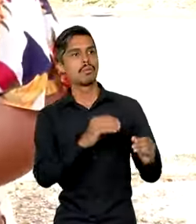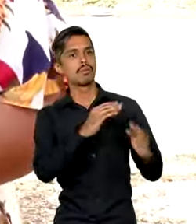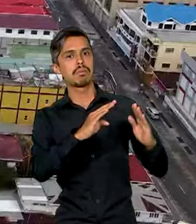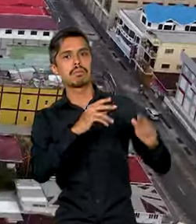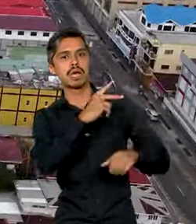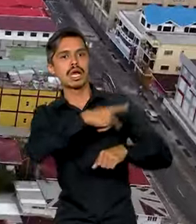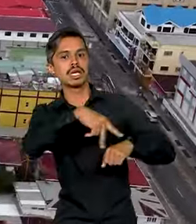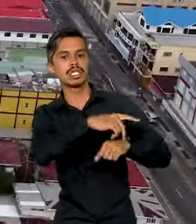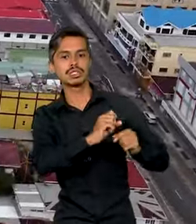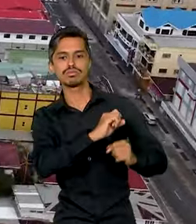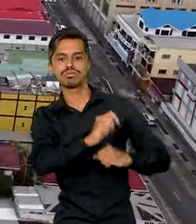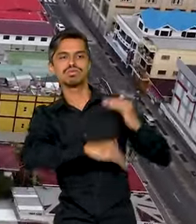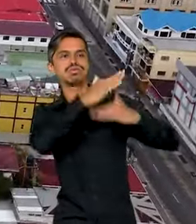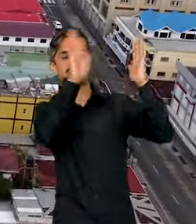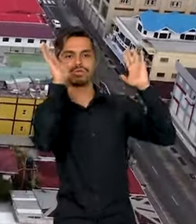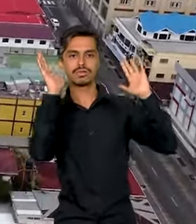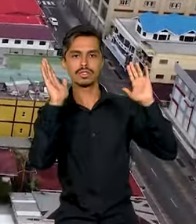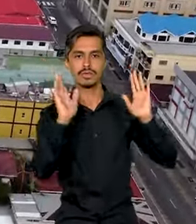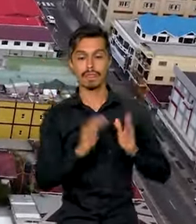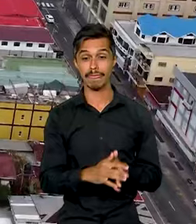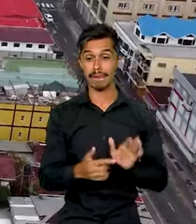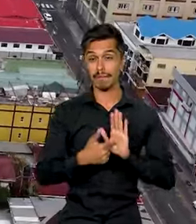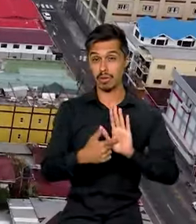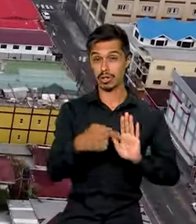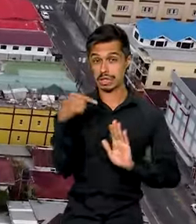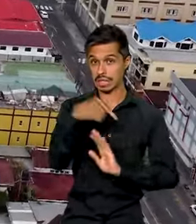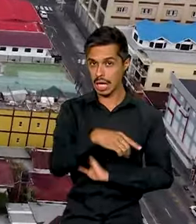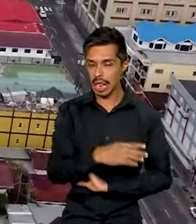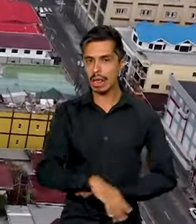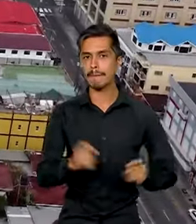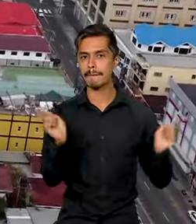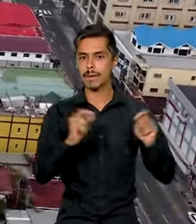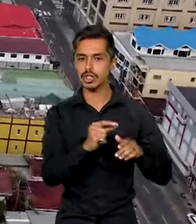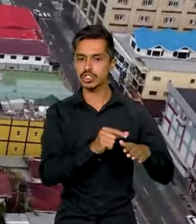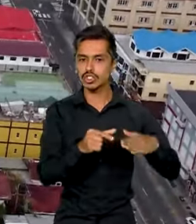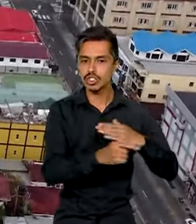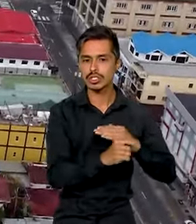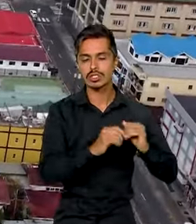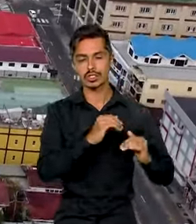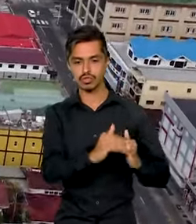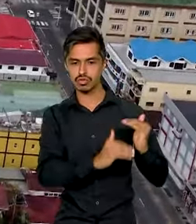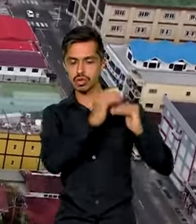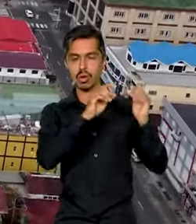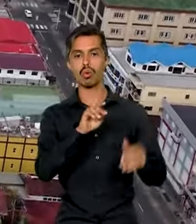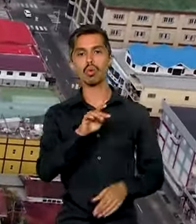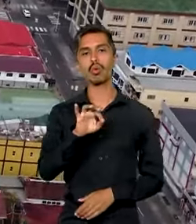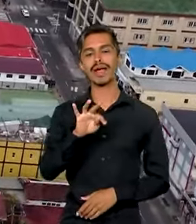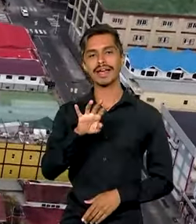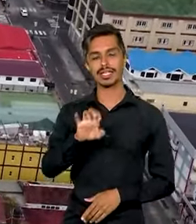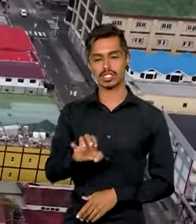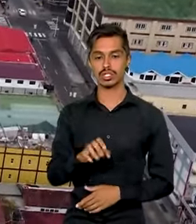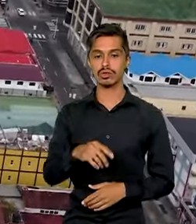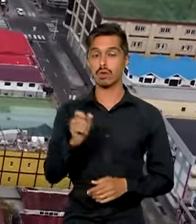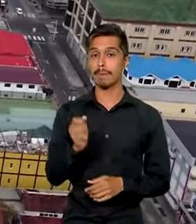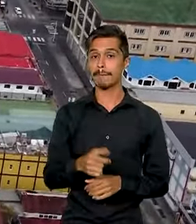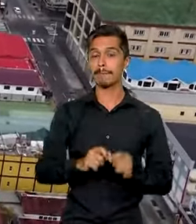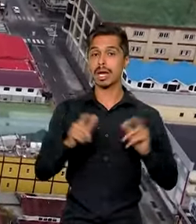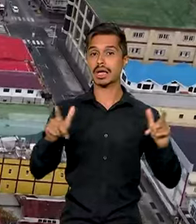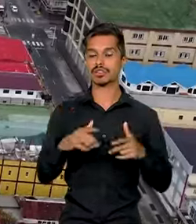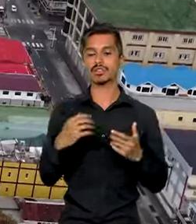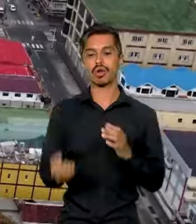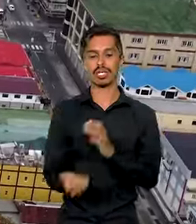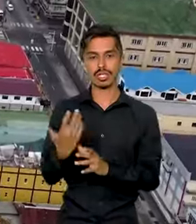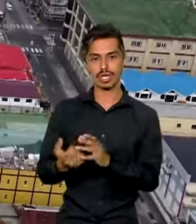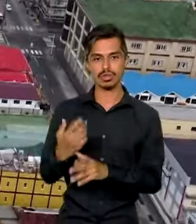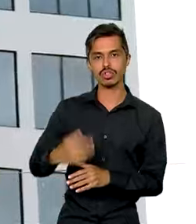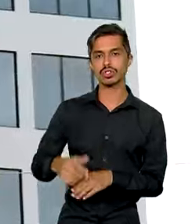o país está tendo. As projeções mostram que a Guiana pode, em breve, superar o Kuwait como o maior produtor per capita de